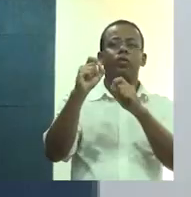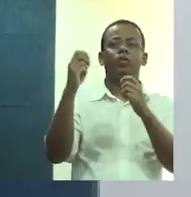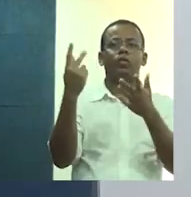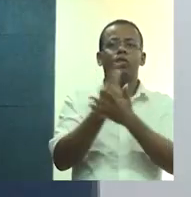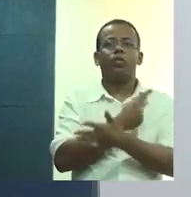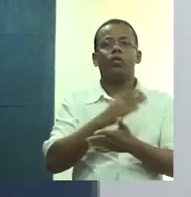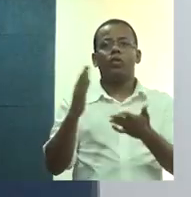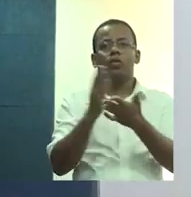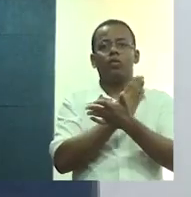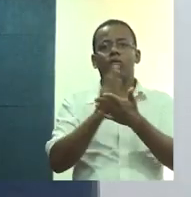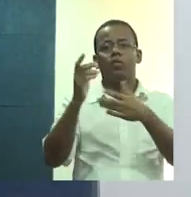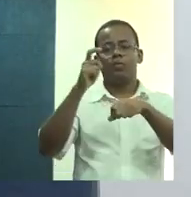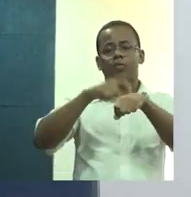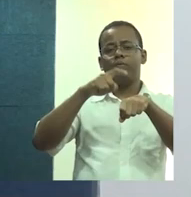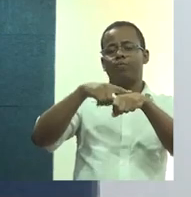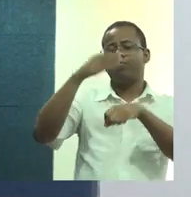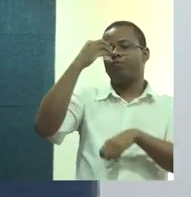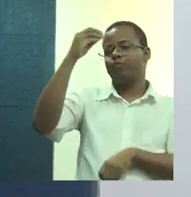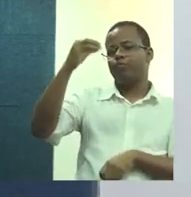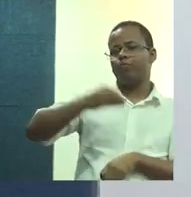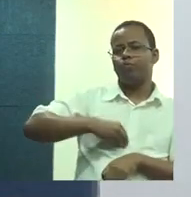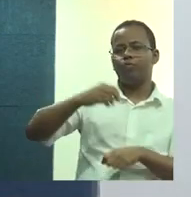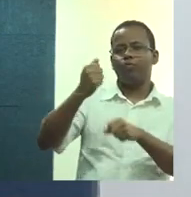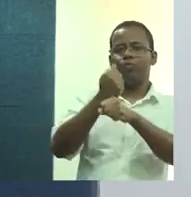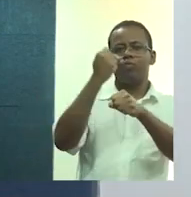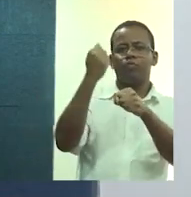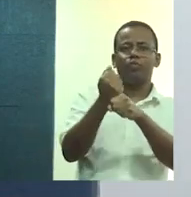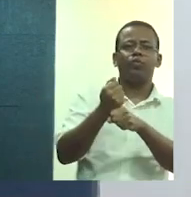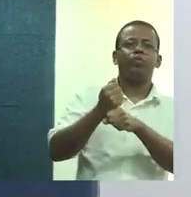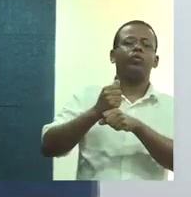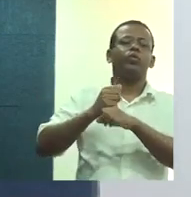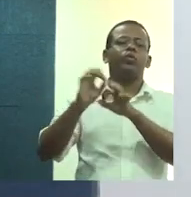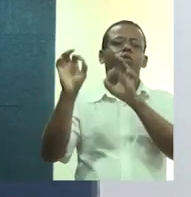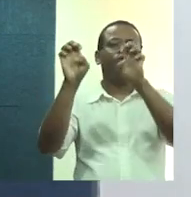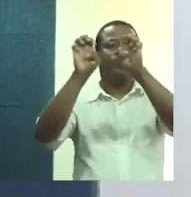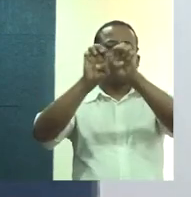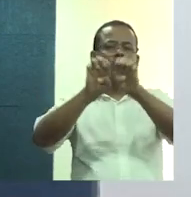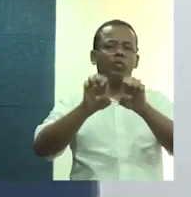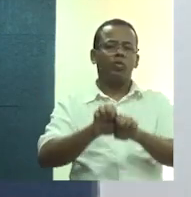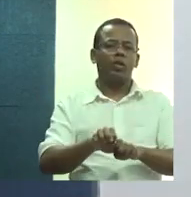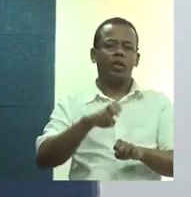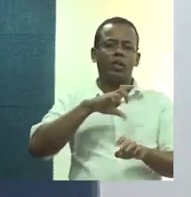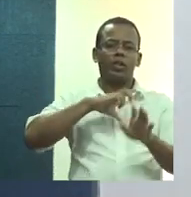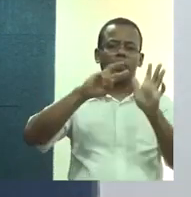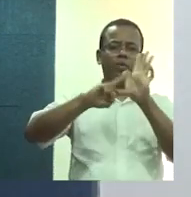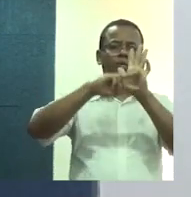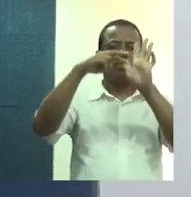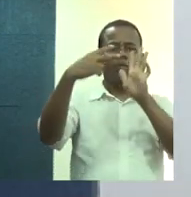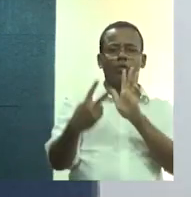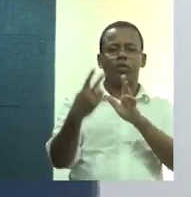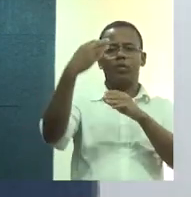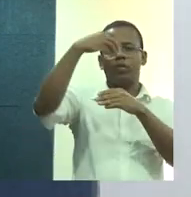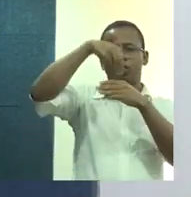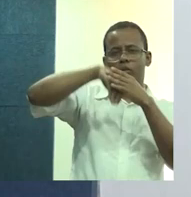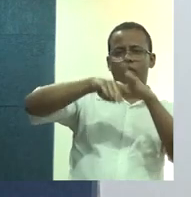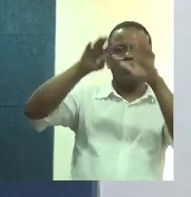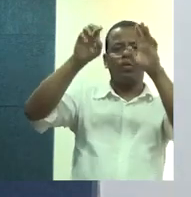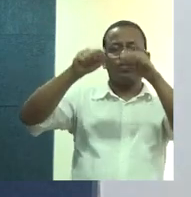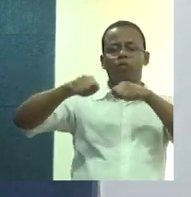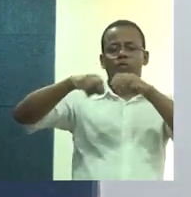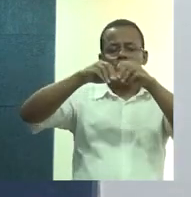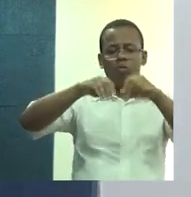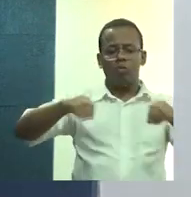é Em alguns momentos negligenciadas para obras que são tão estruturantes tão impactantes dentro desses territórios